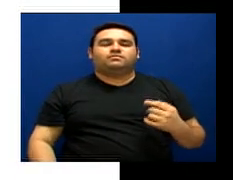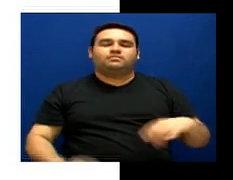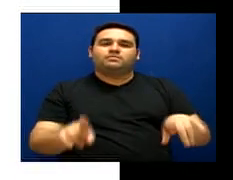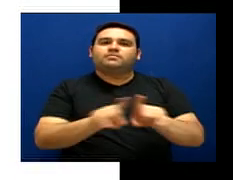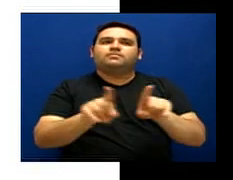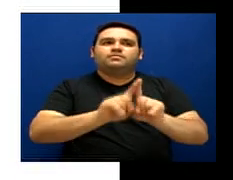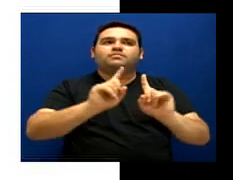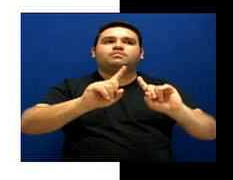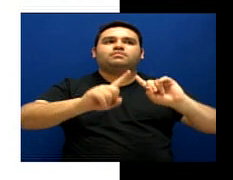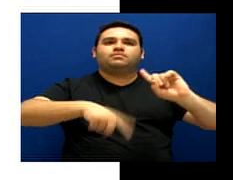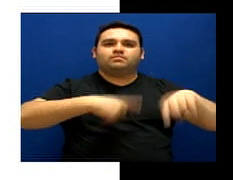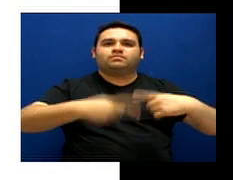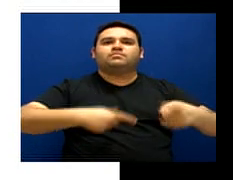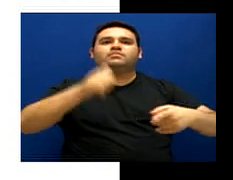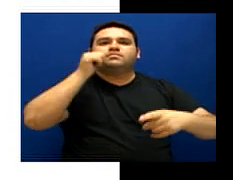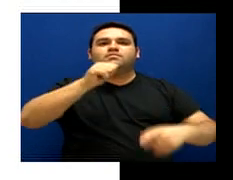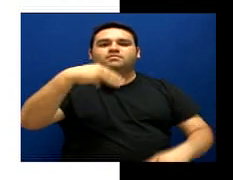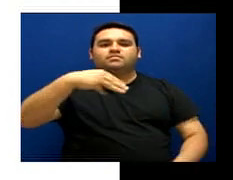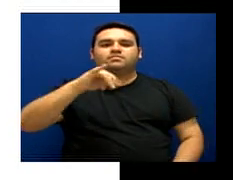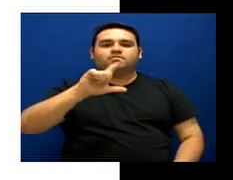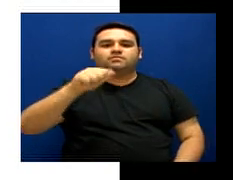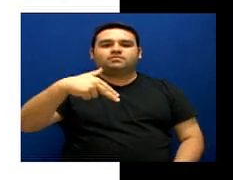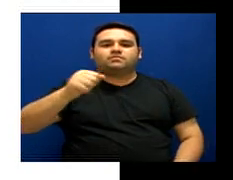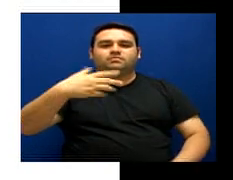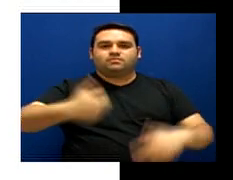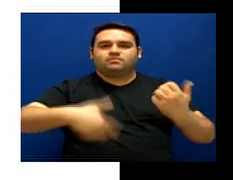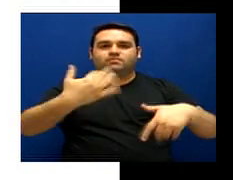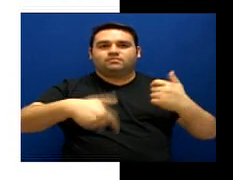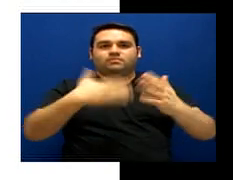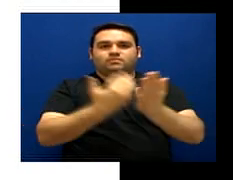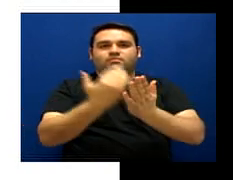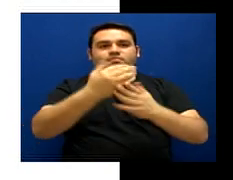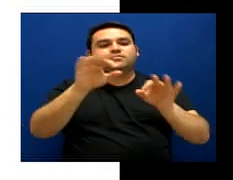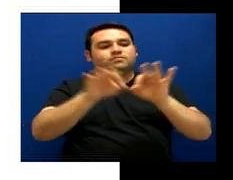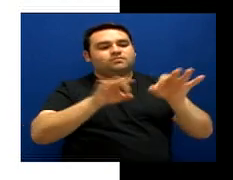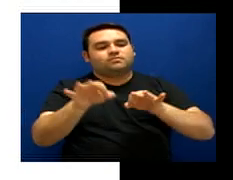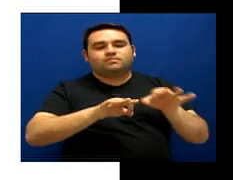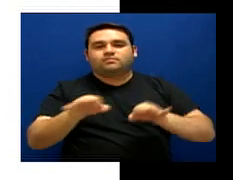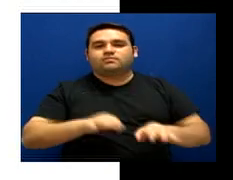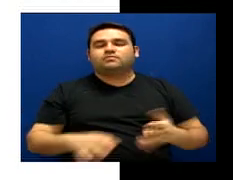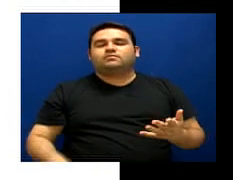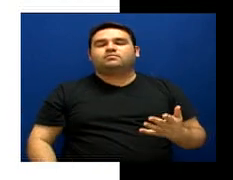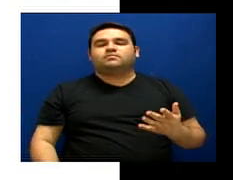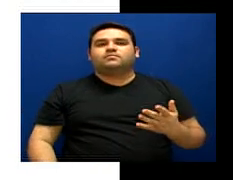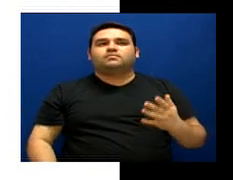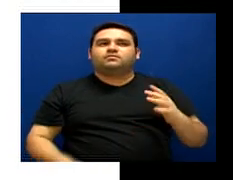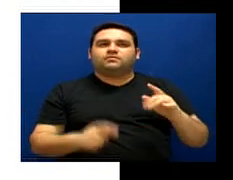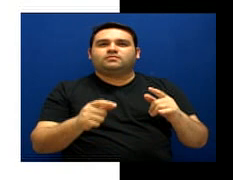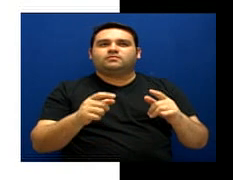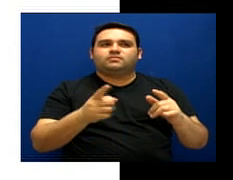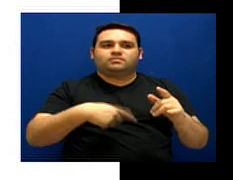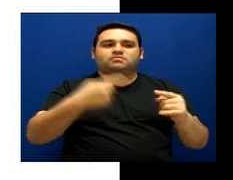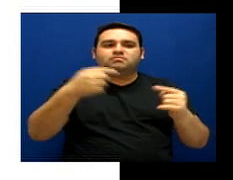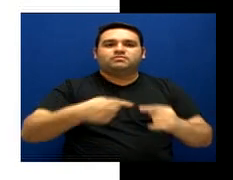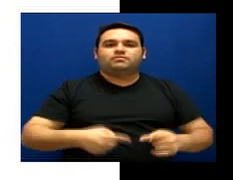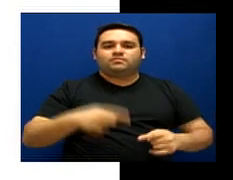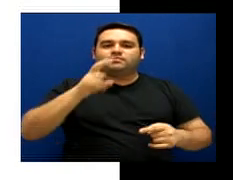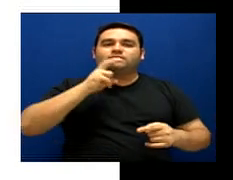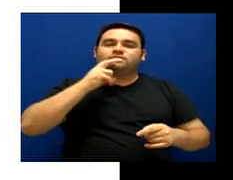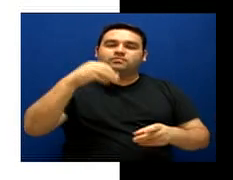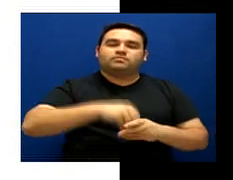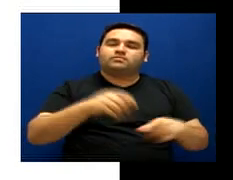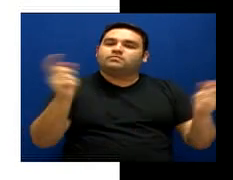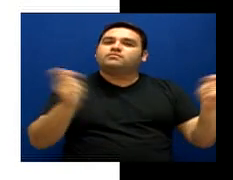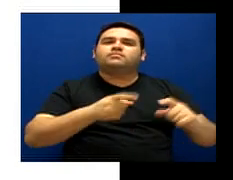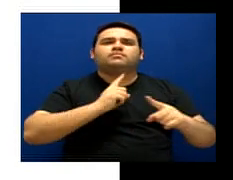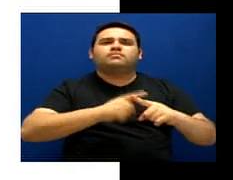E aí, depois disso, a doutora Milena vai falar um pouco a respeito de projetos que podem ser implantados aqui na cidade